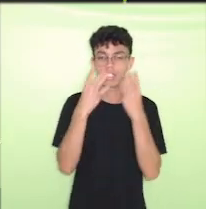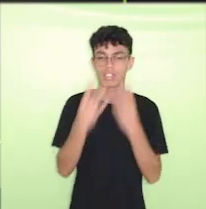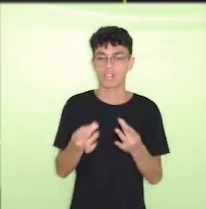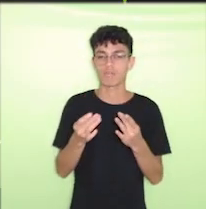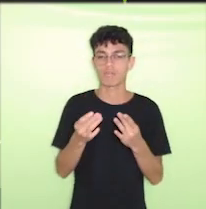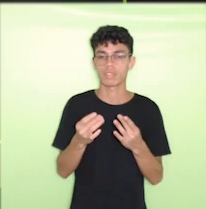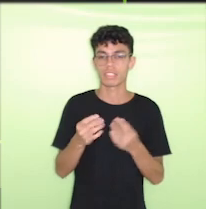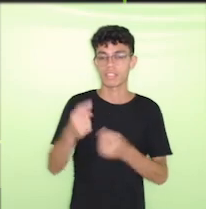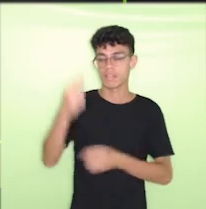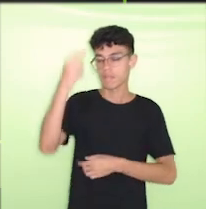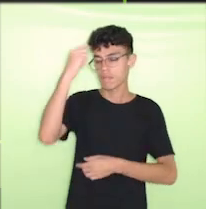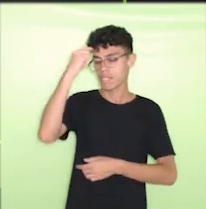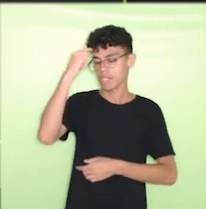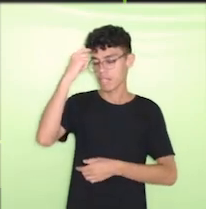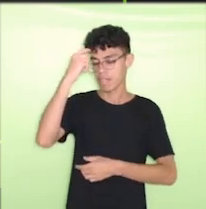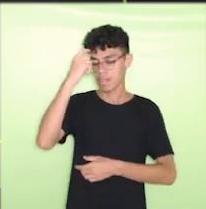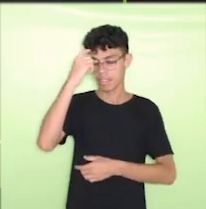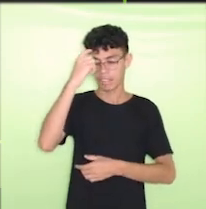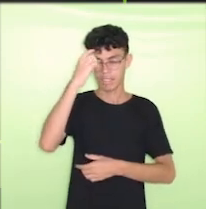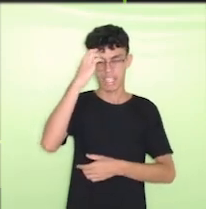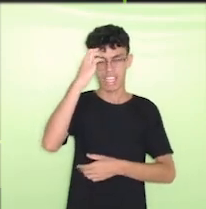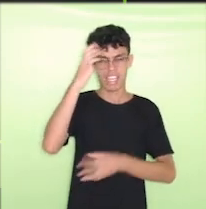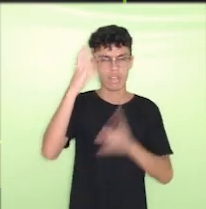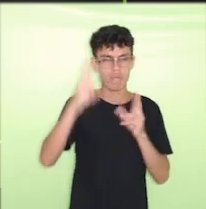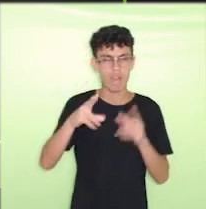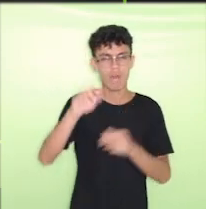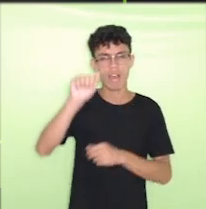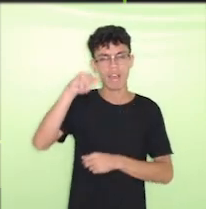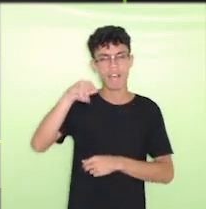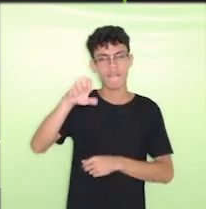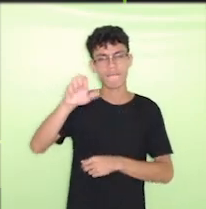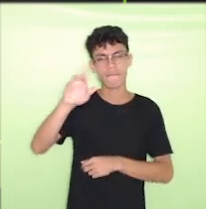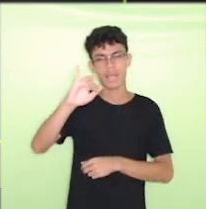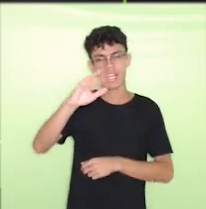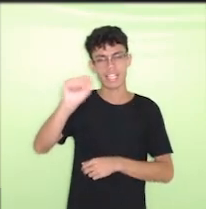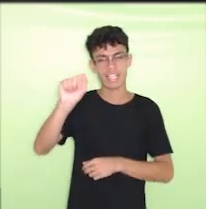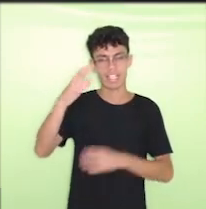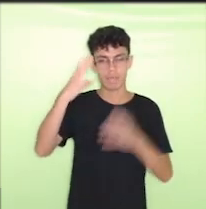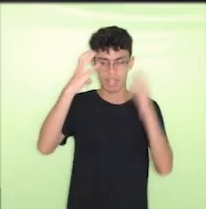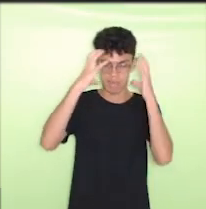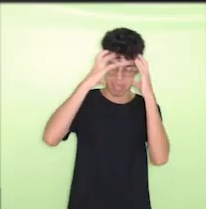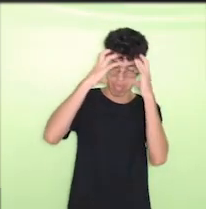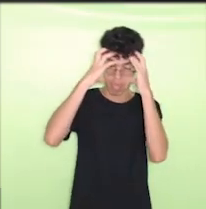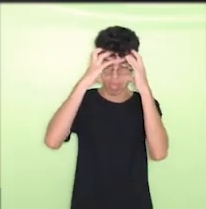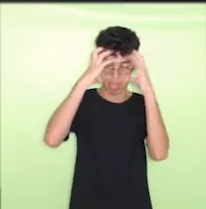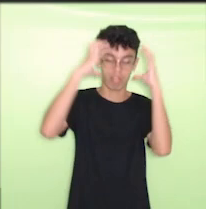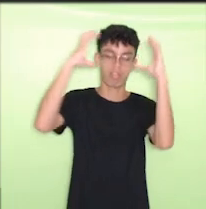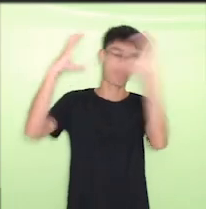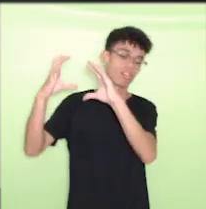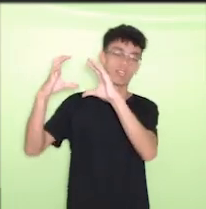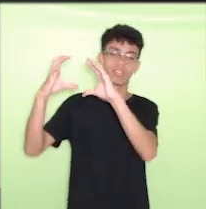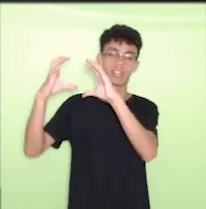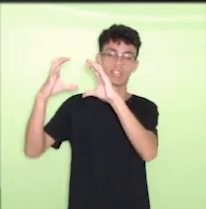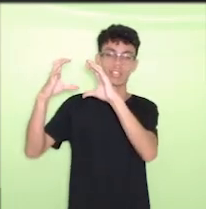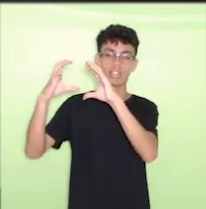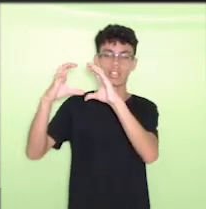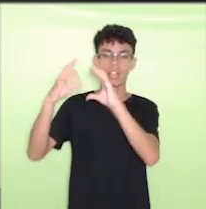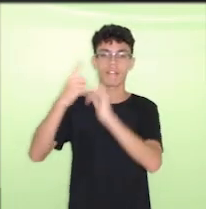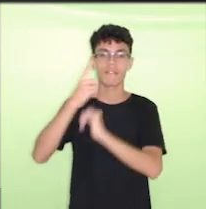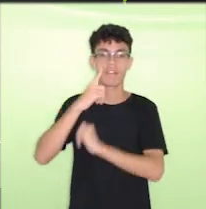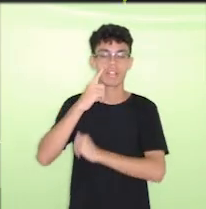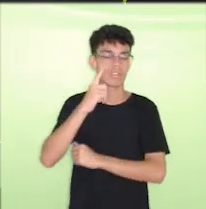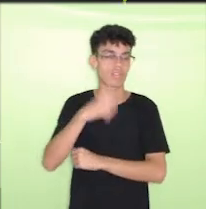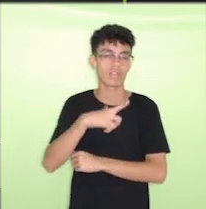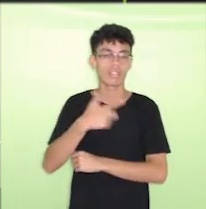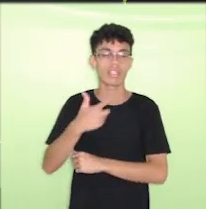a cabeça e não arrancá-la como faz a América. Ninguém vê uma cabeça que não existe.